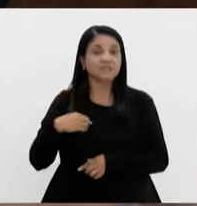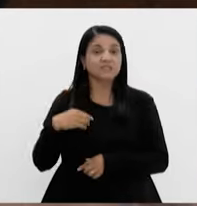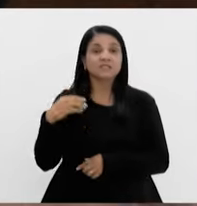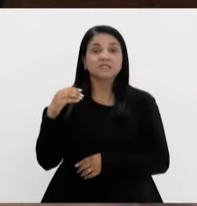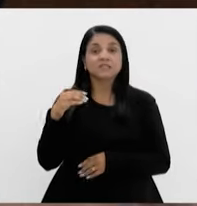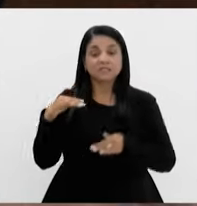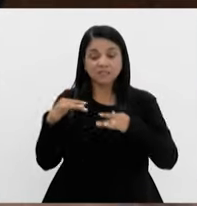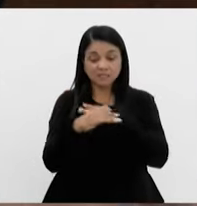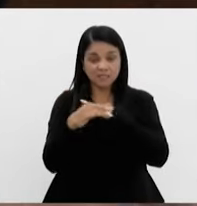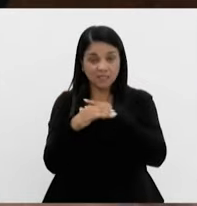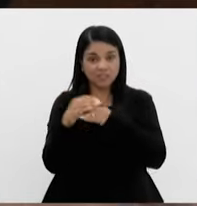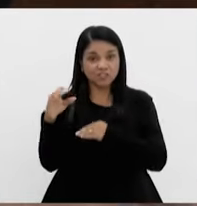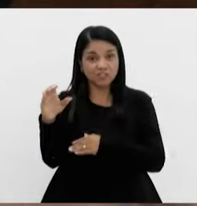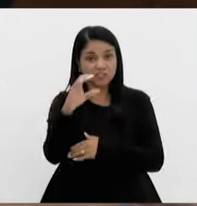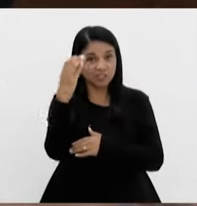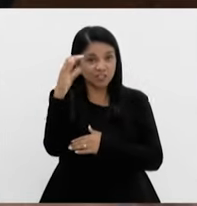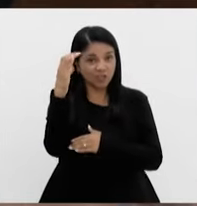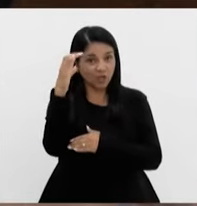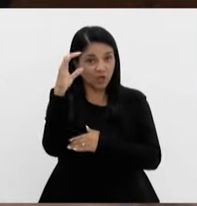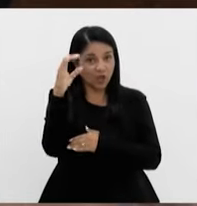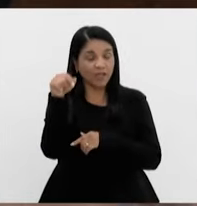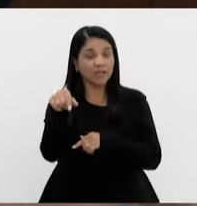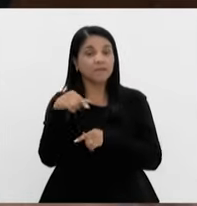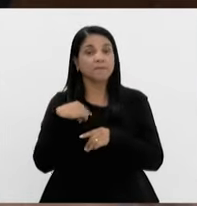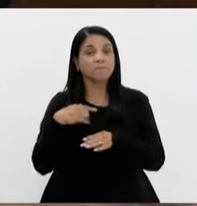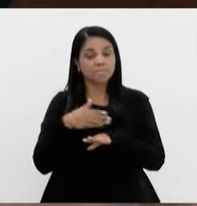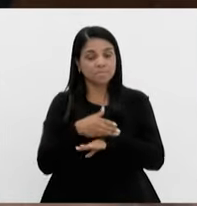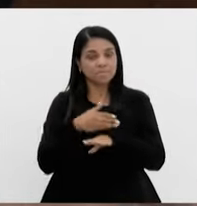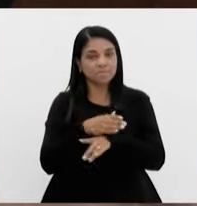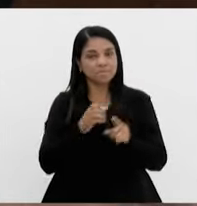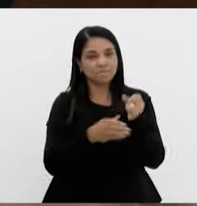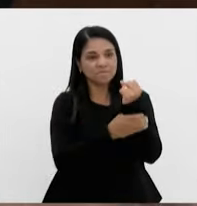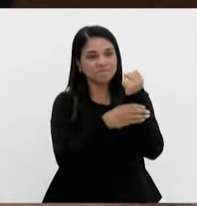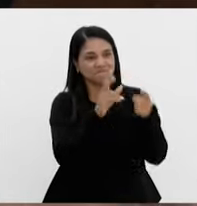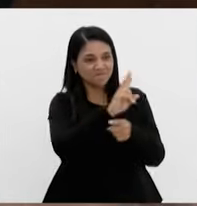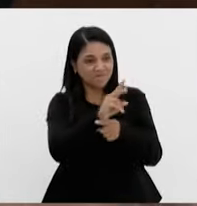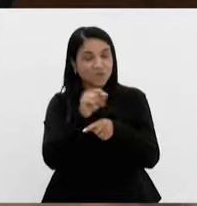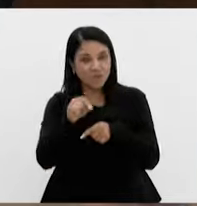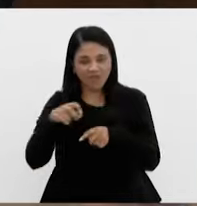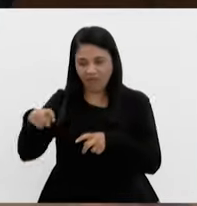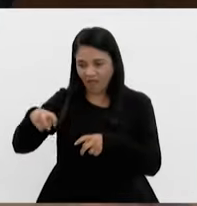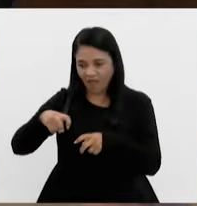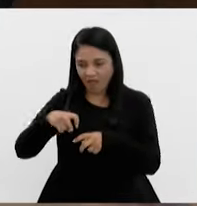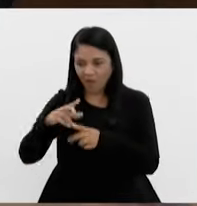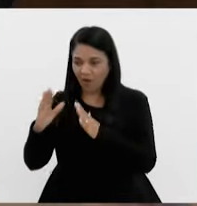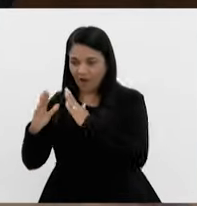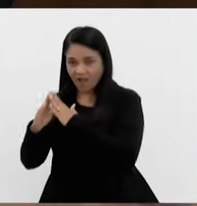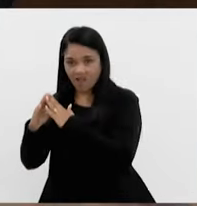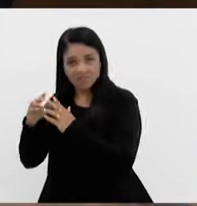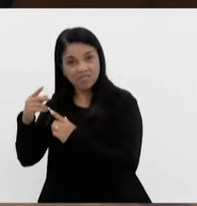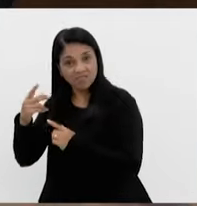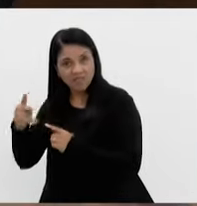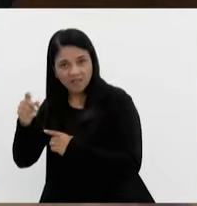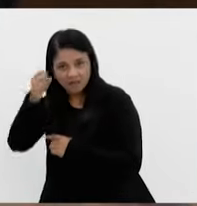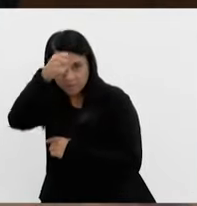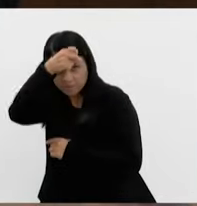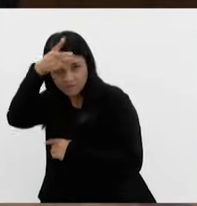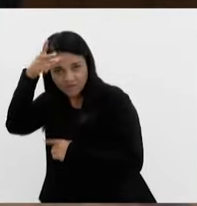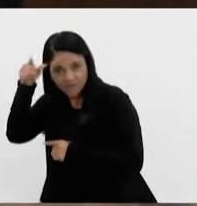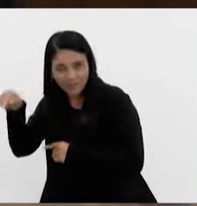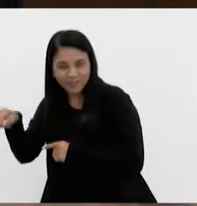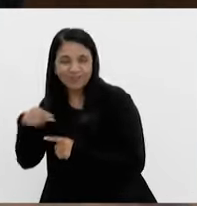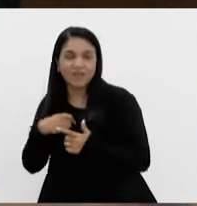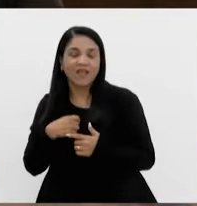Rodrigo eram viaturas paradas na porta da casa dele na casa da mãe dele isso que acontecia em Niterói ele quer